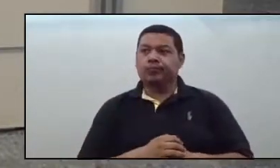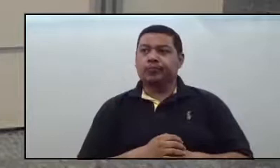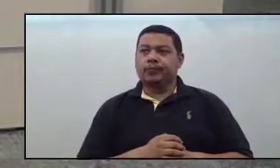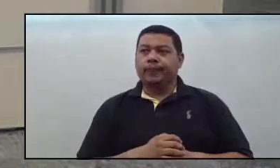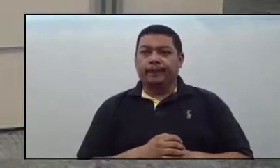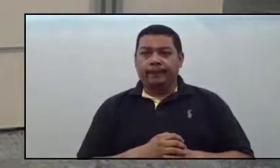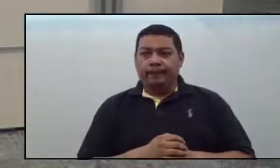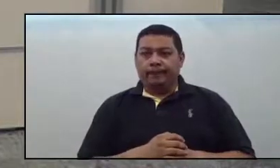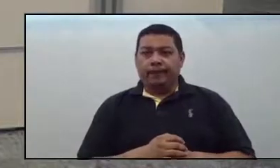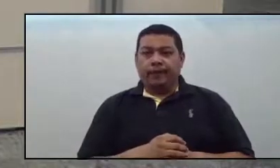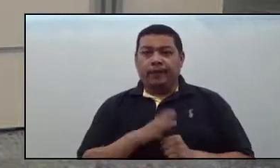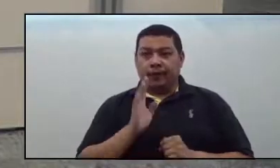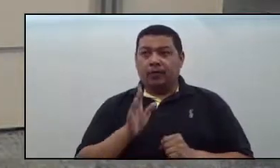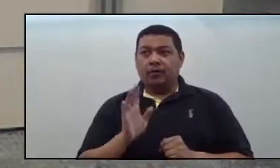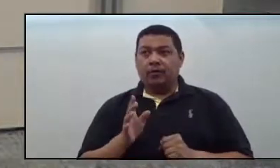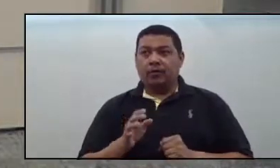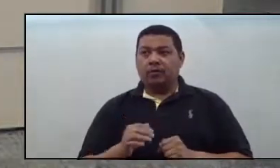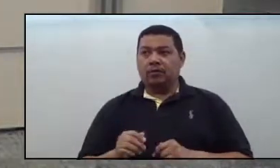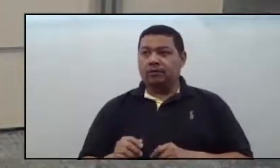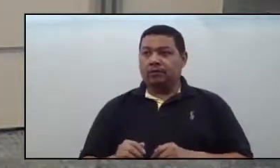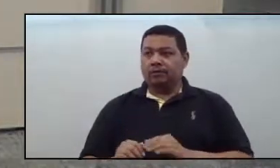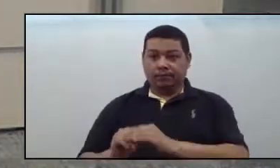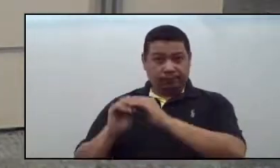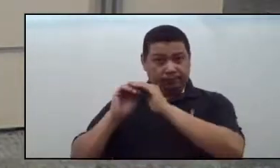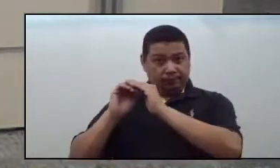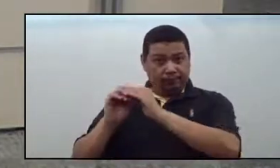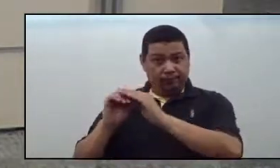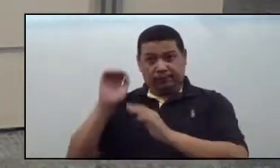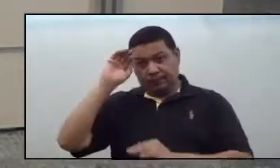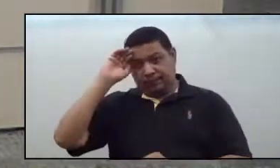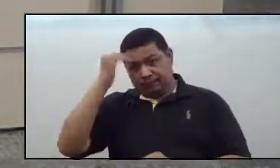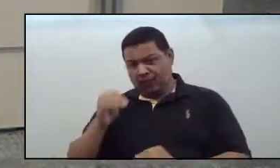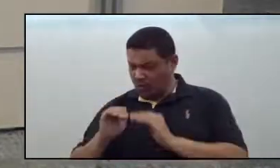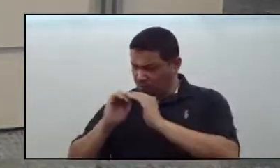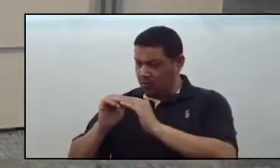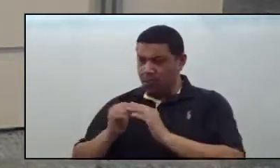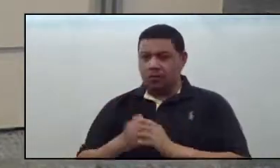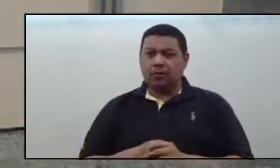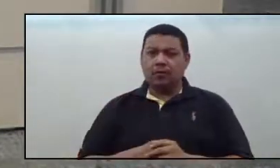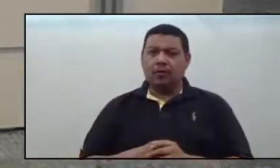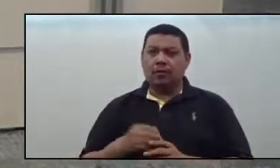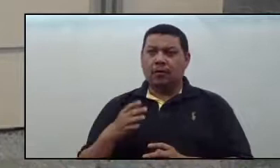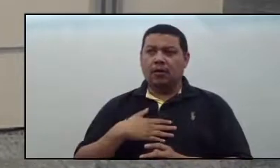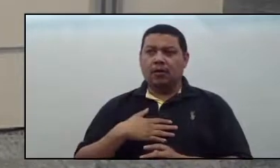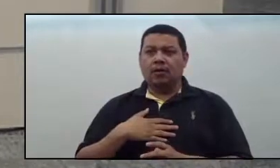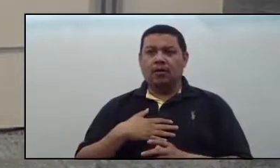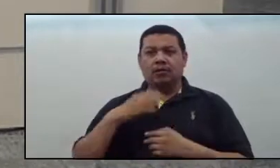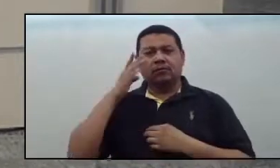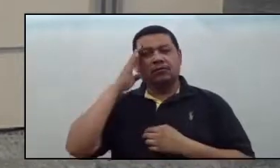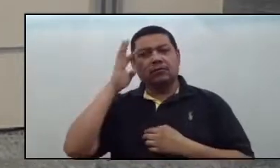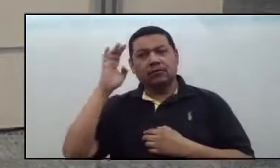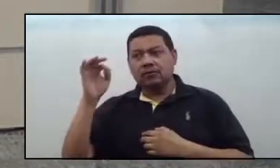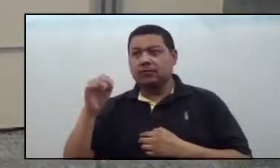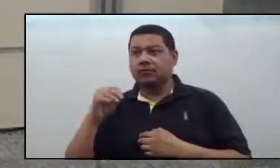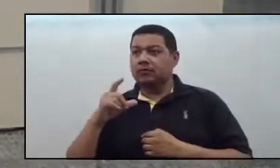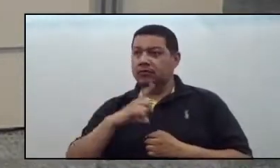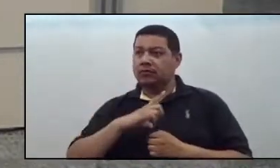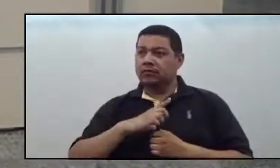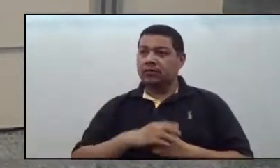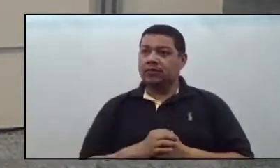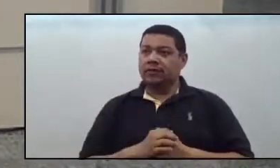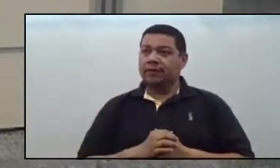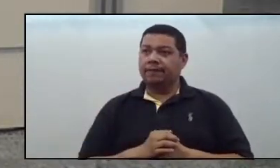com o prefeito Fura, comentei com ele, eu falei, seria um sonho meu realizado se a gente conseguisse fazer uma